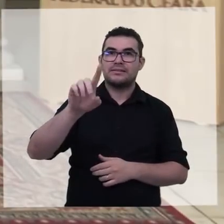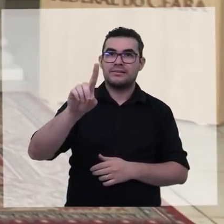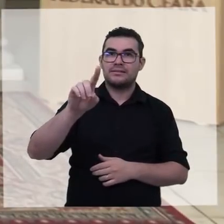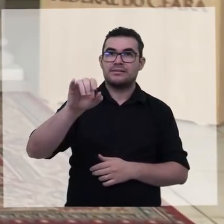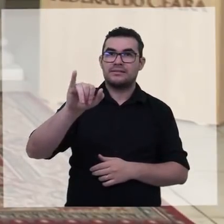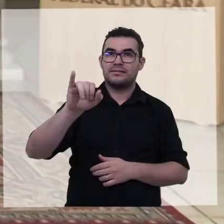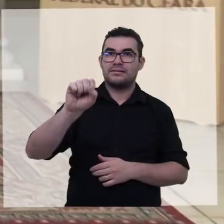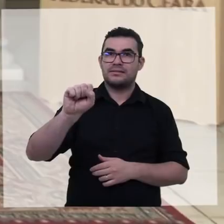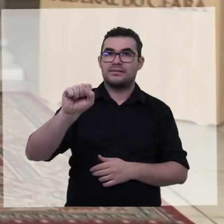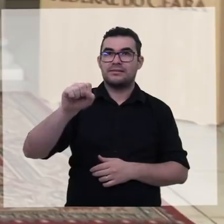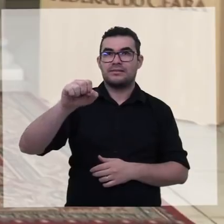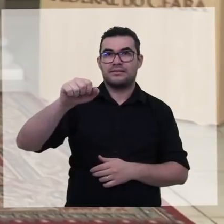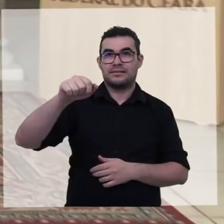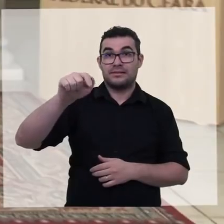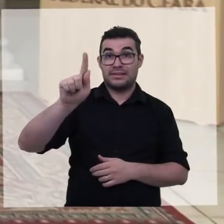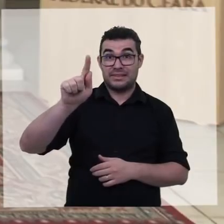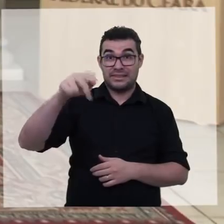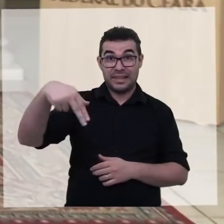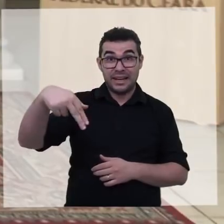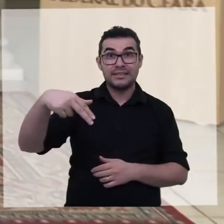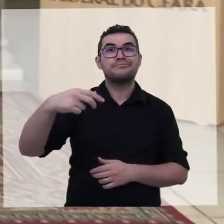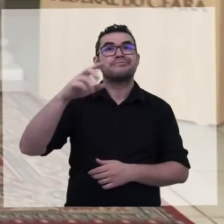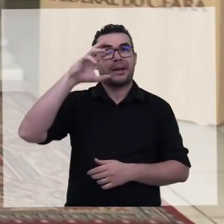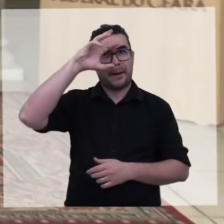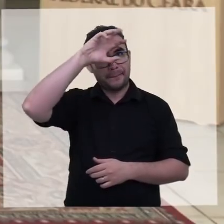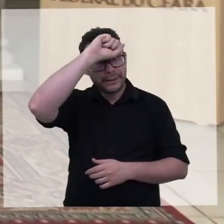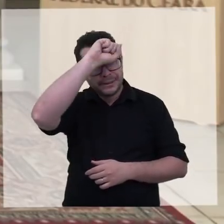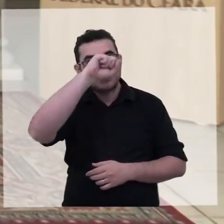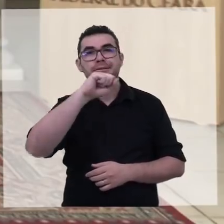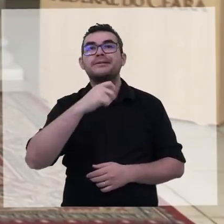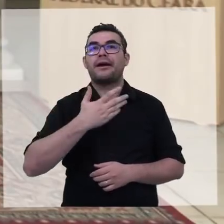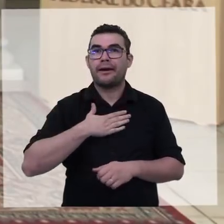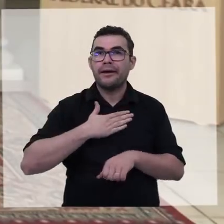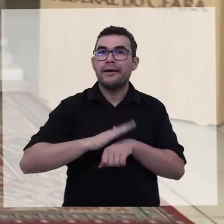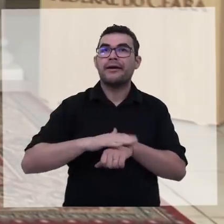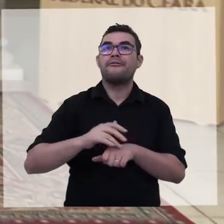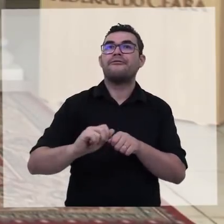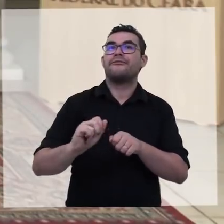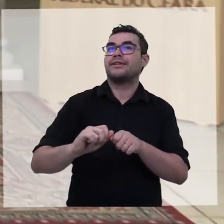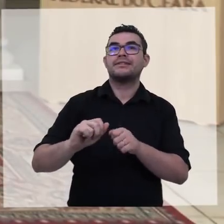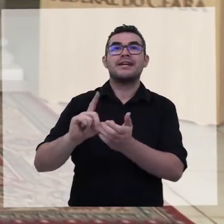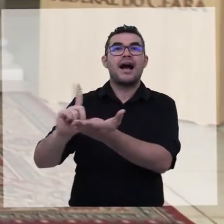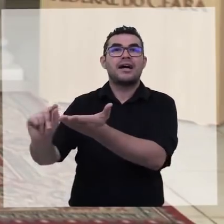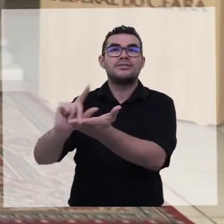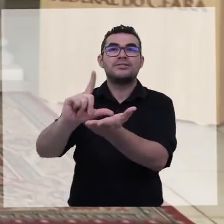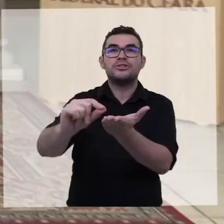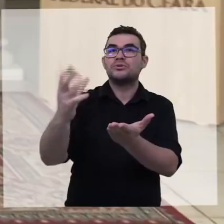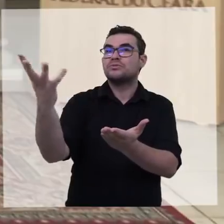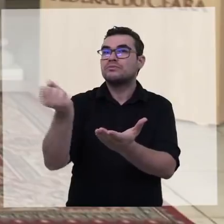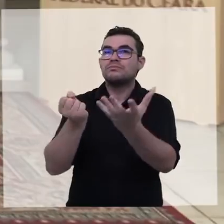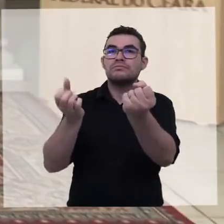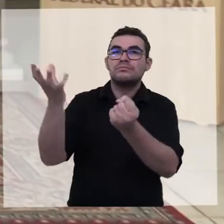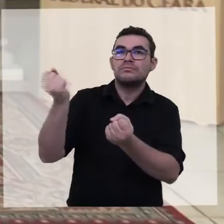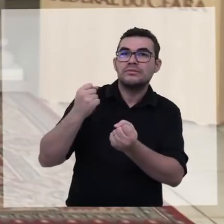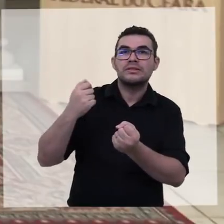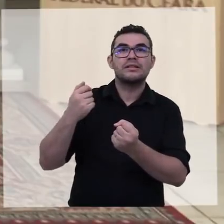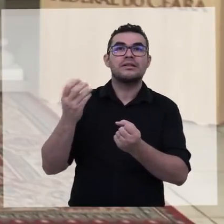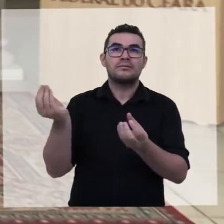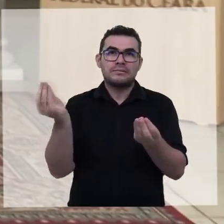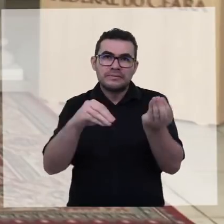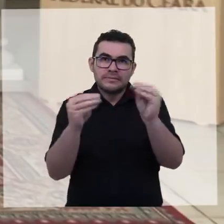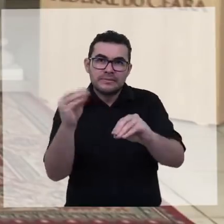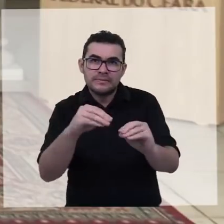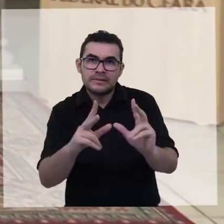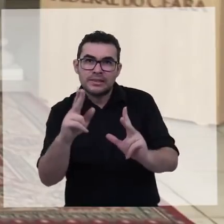o InDesign. Omar e eu aprendemos. E eu diagramava todos aqueles trabalhos, porque ninguém tinha recurso, ninguém